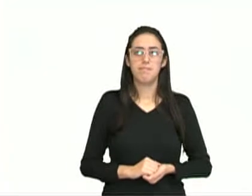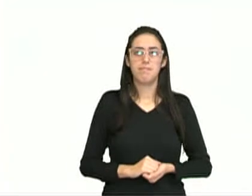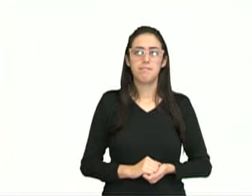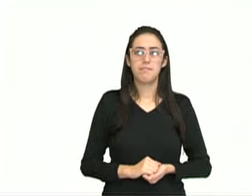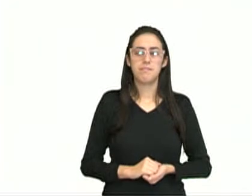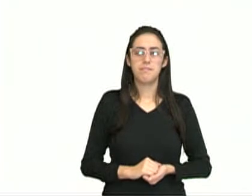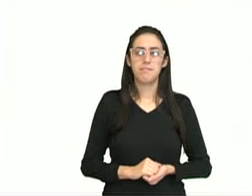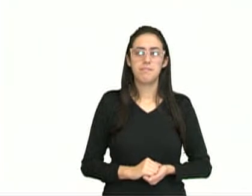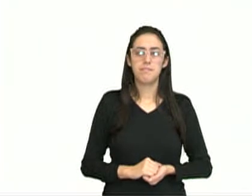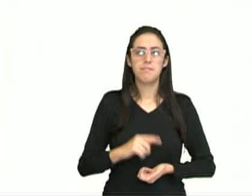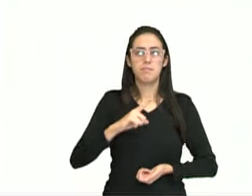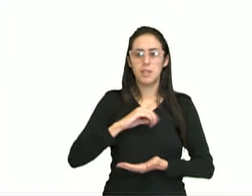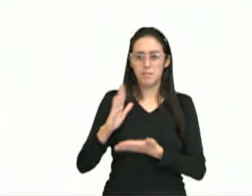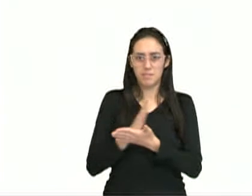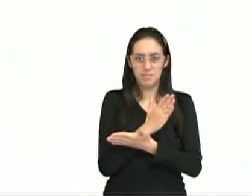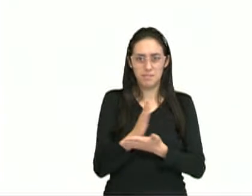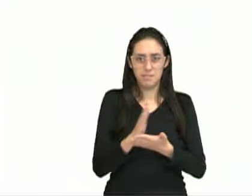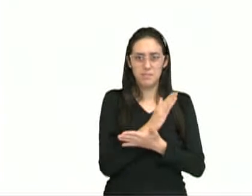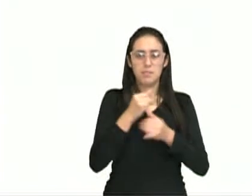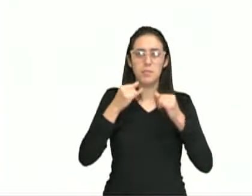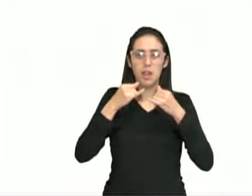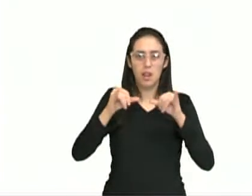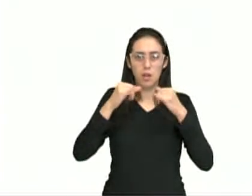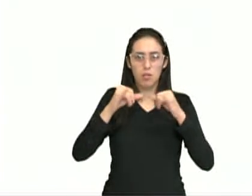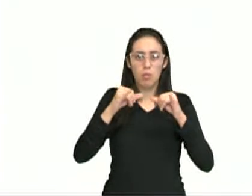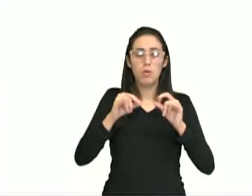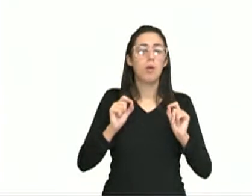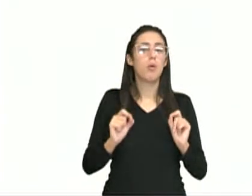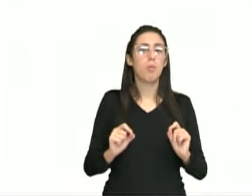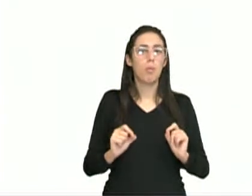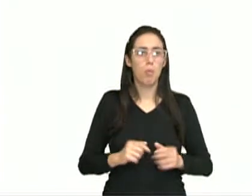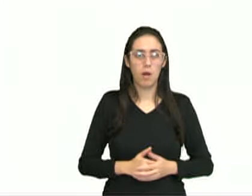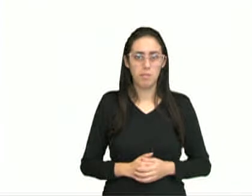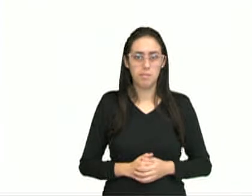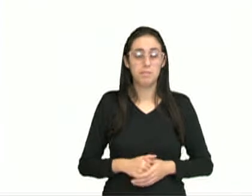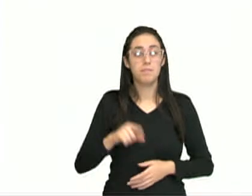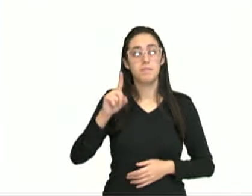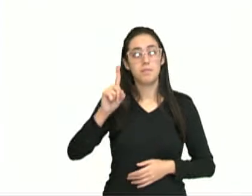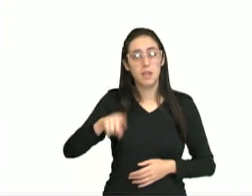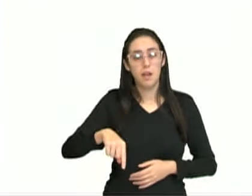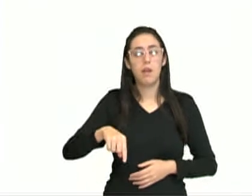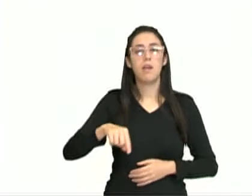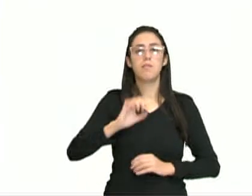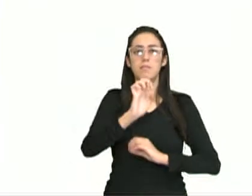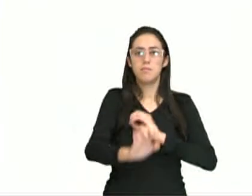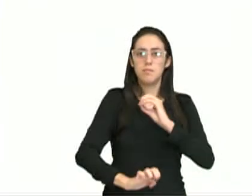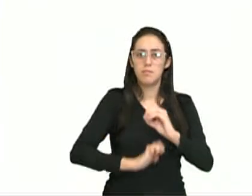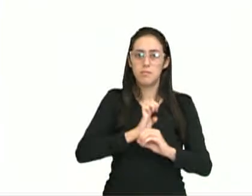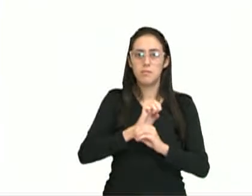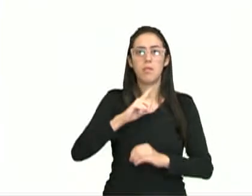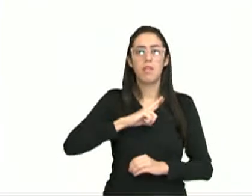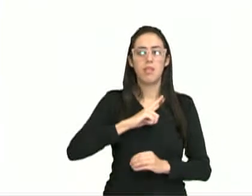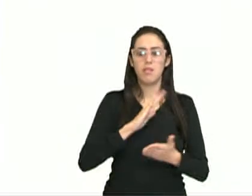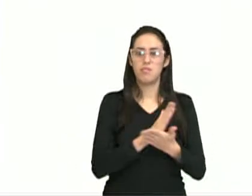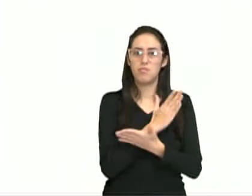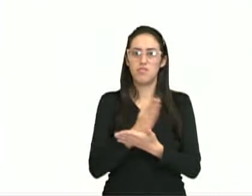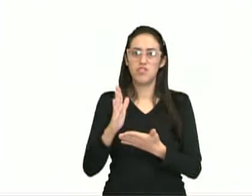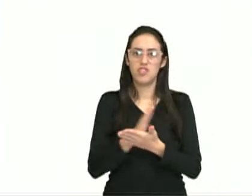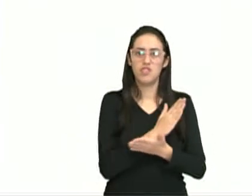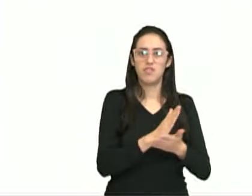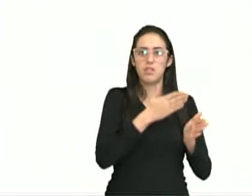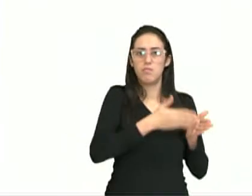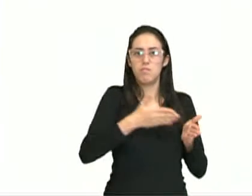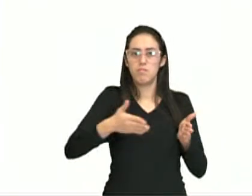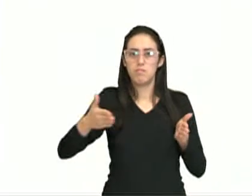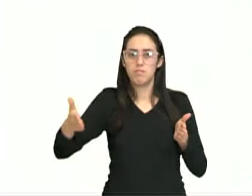A distribuição eletrônica refere-se à maneira com que os elétrons encontrados estão distribuídos em níveis